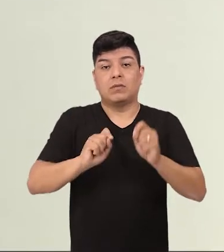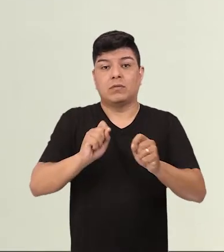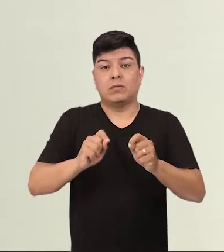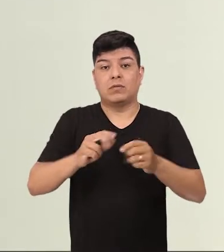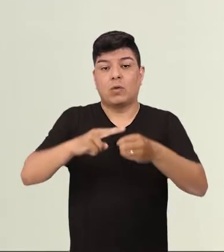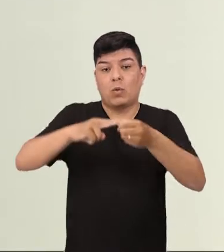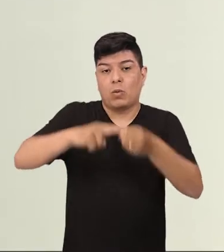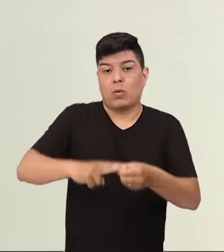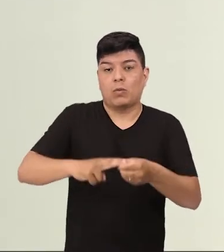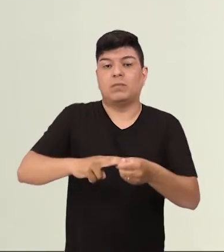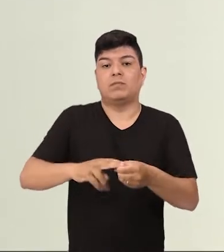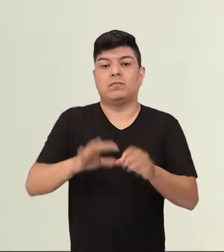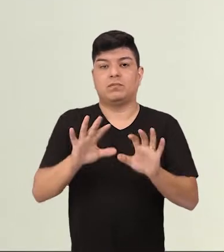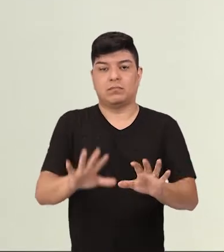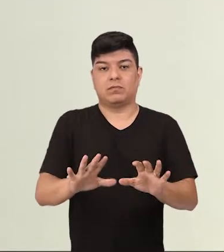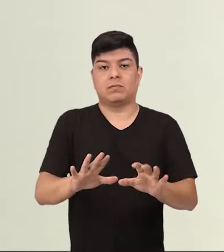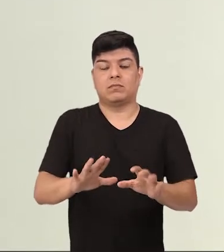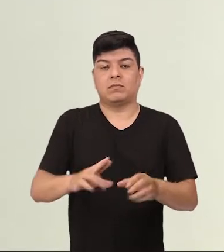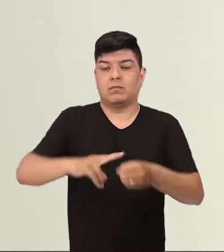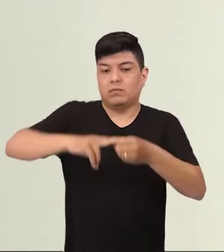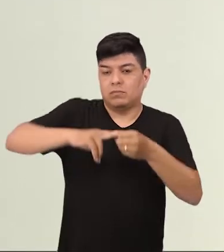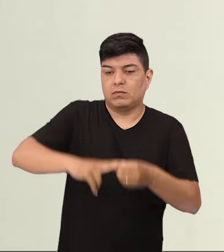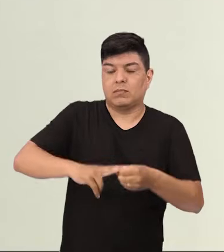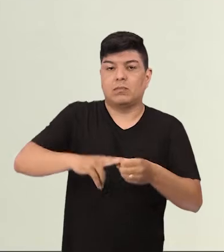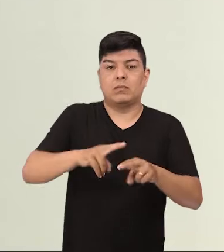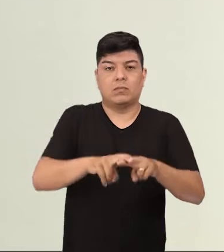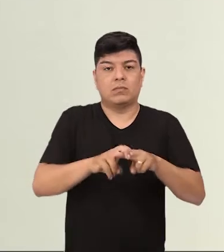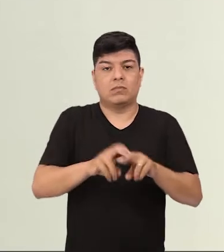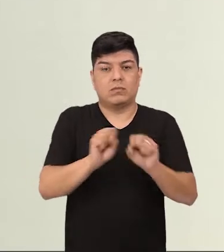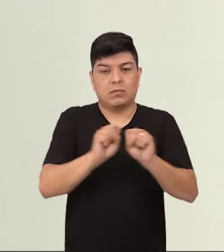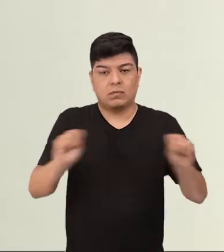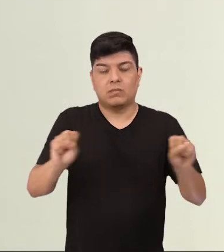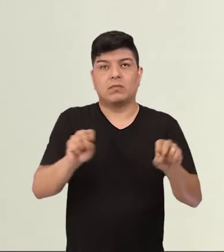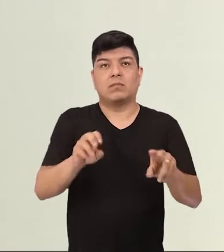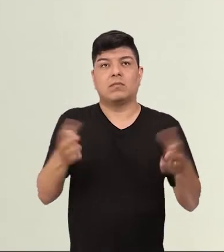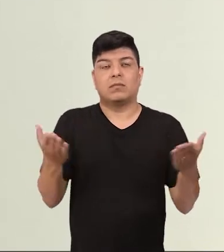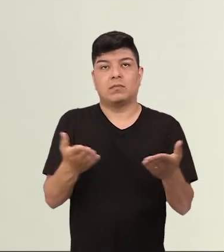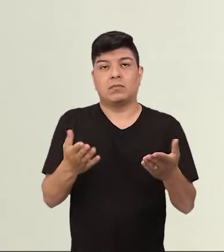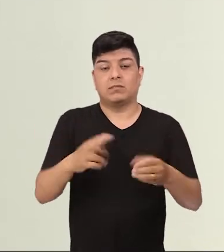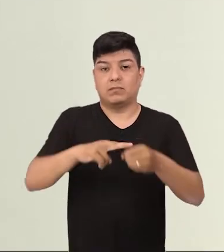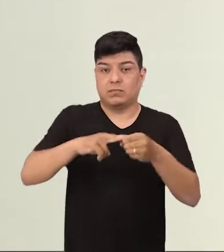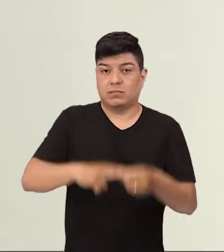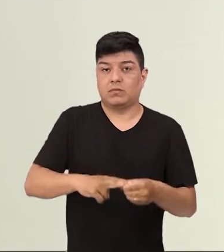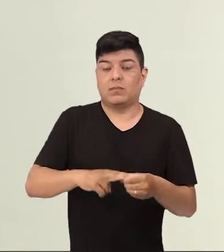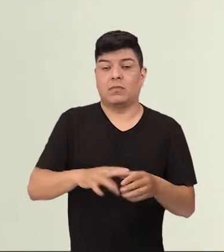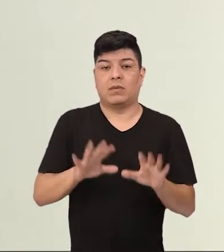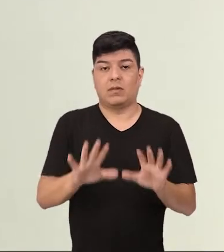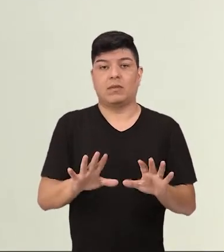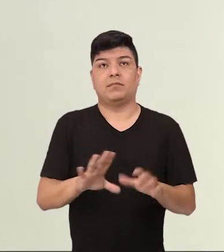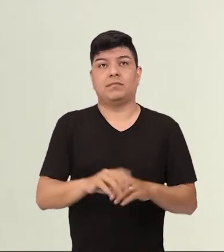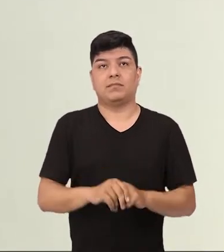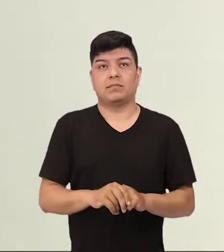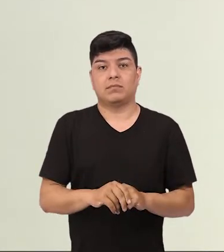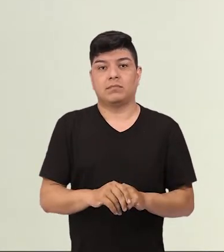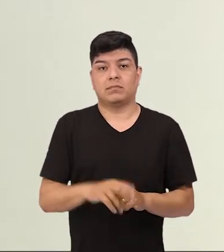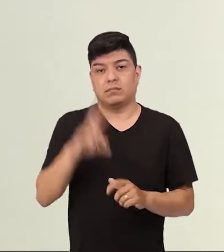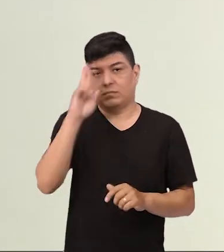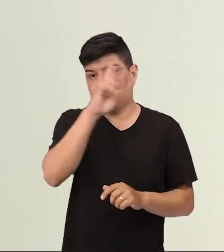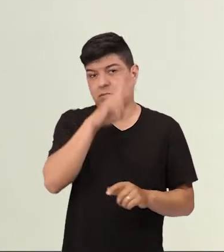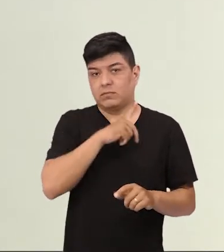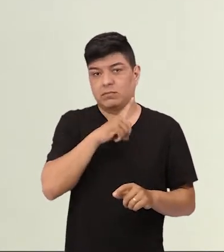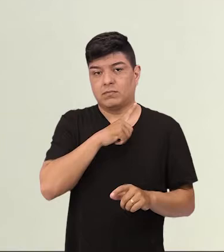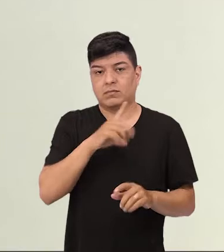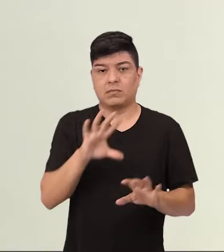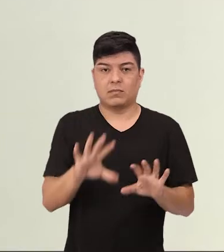então, nessas colônias, é um sistema, né? E a gente o colonialismo, quando você fala na história,